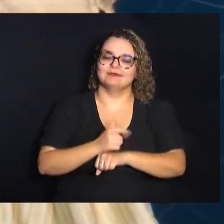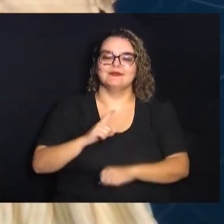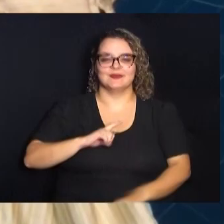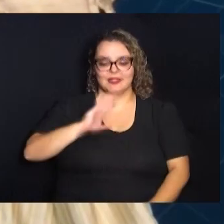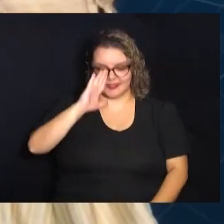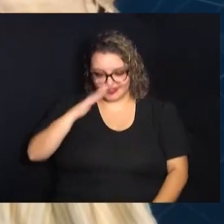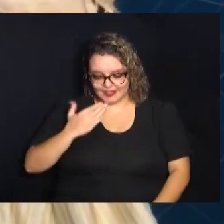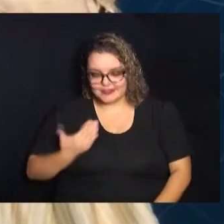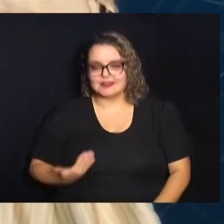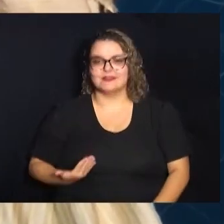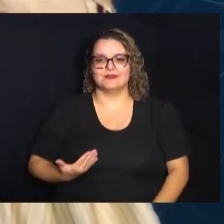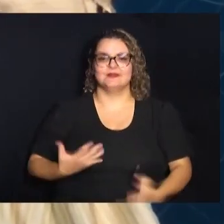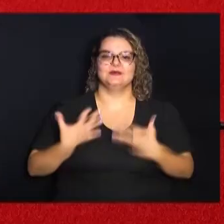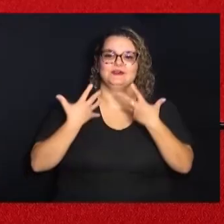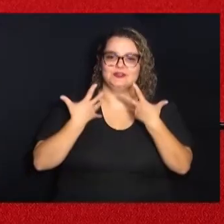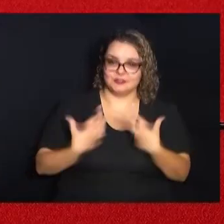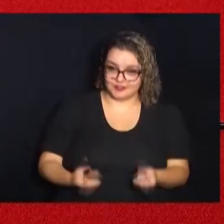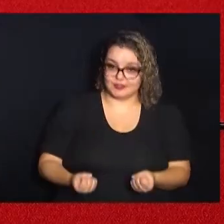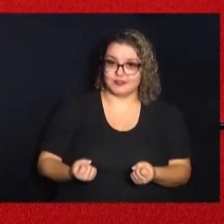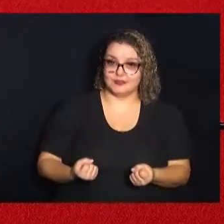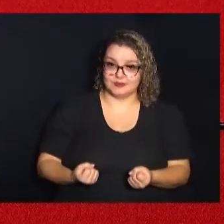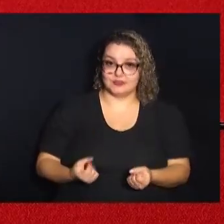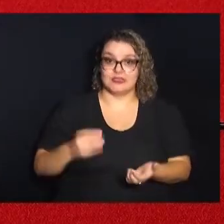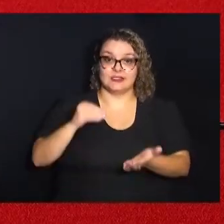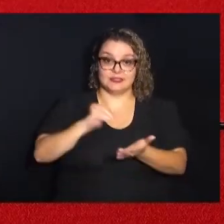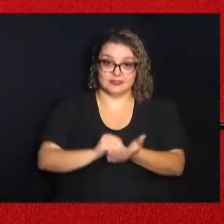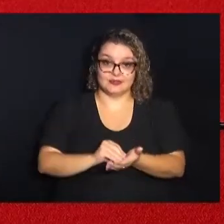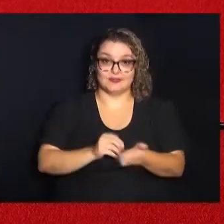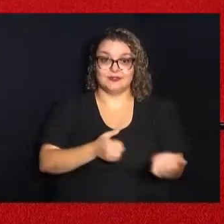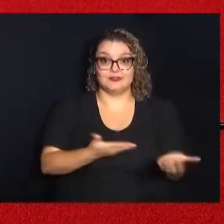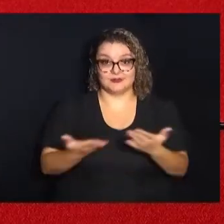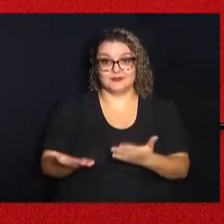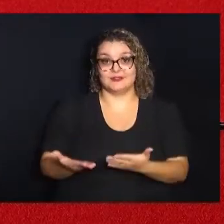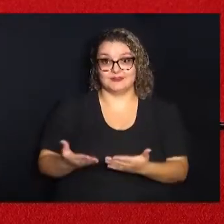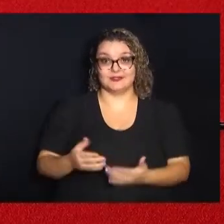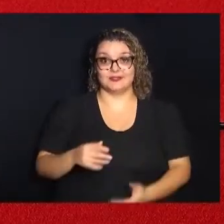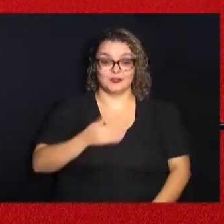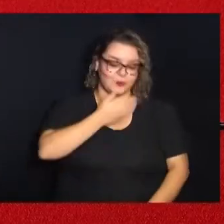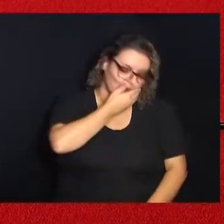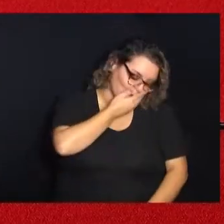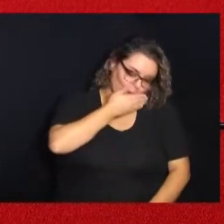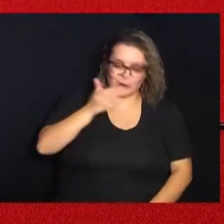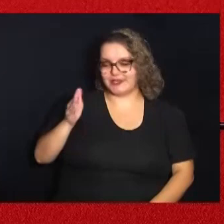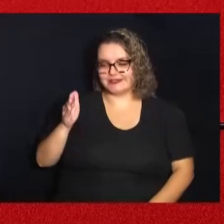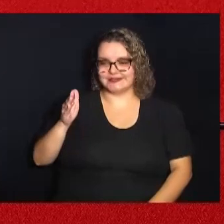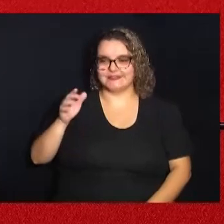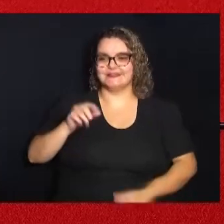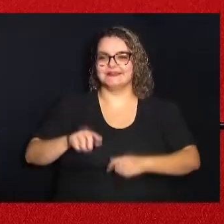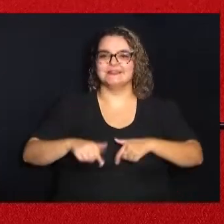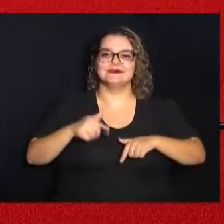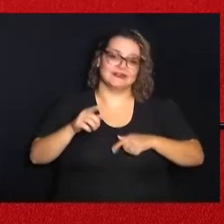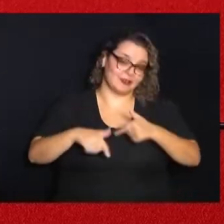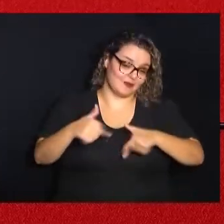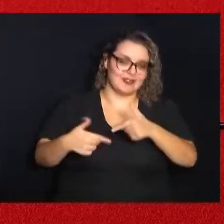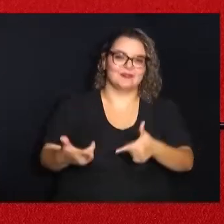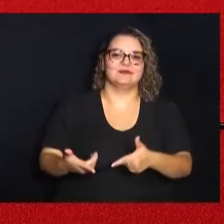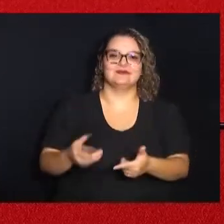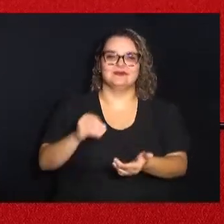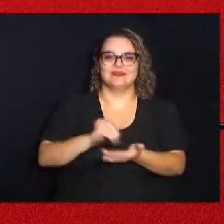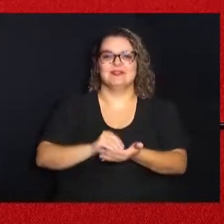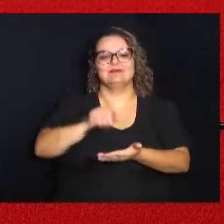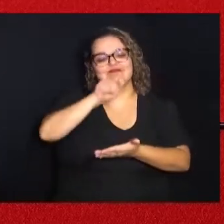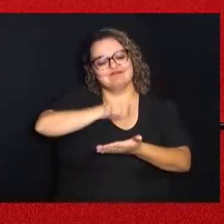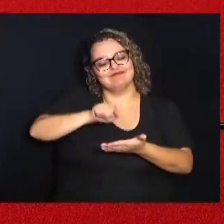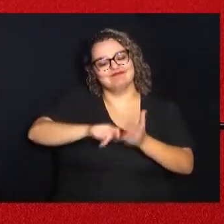vai poder ter a honra de receber esse último espetáculo que ele dirigiu, ou seja, é a última obra onde